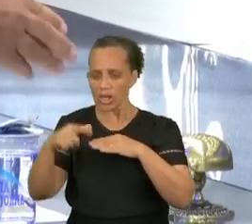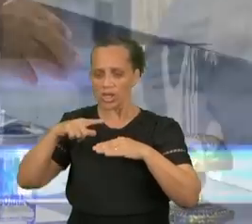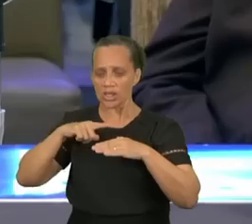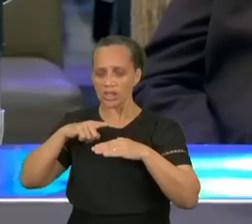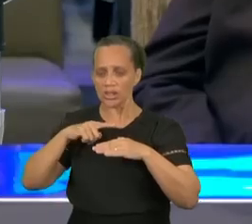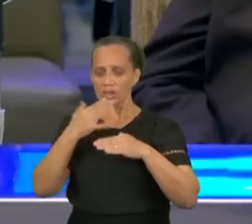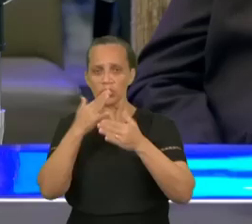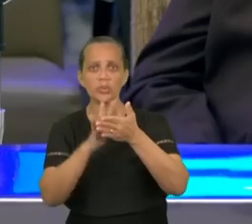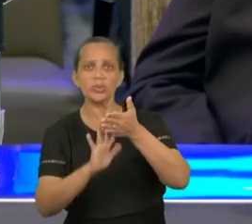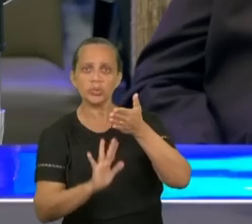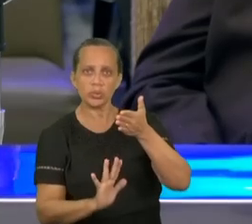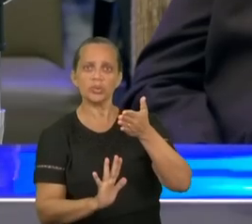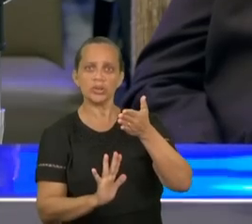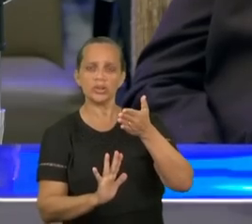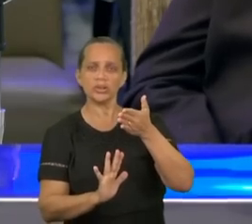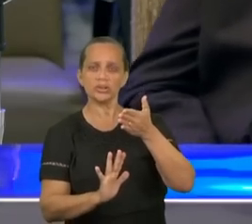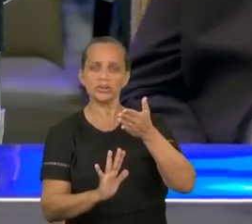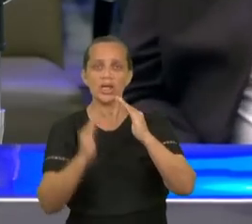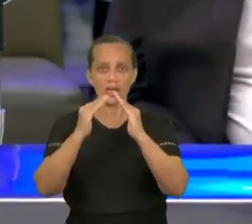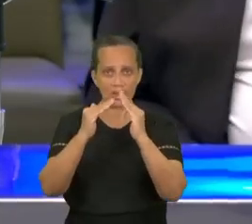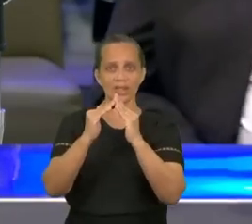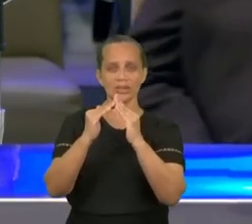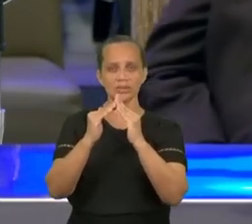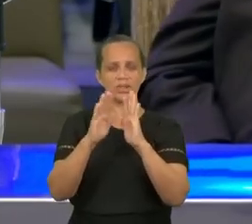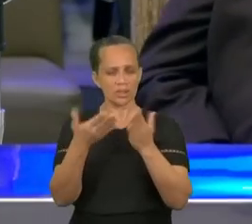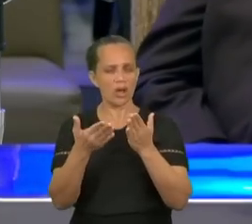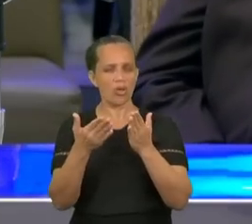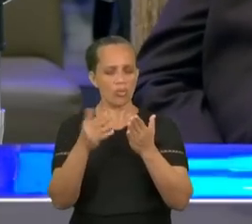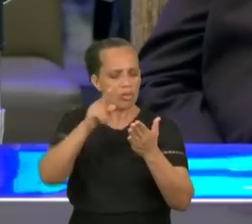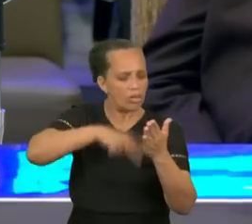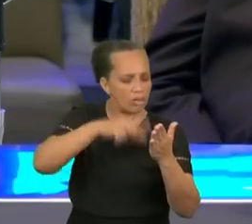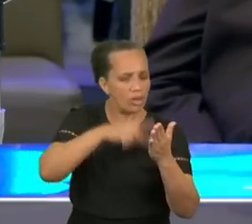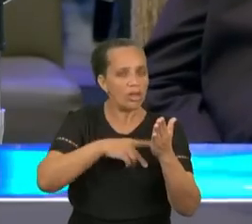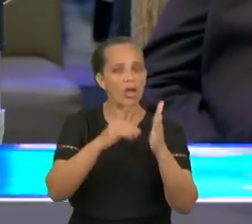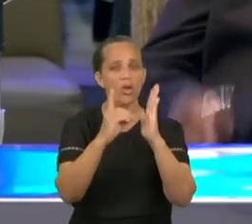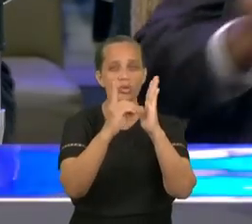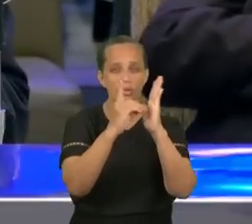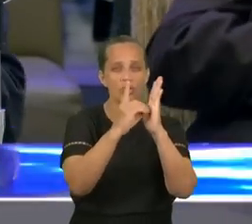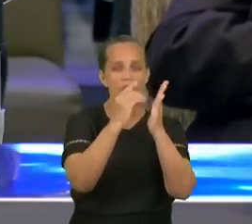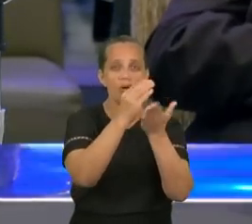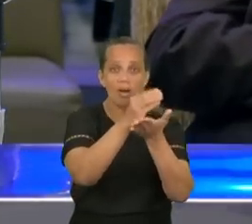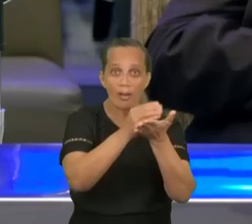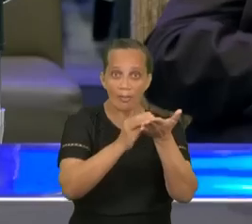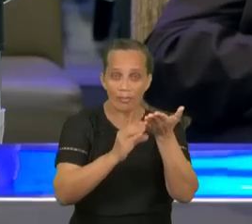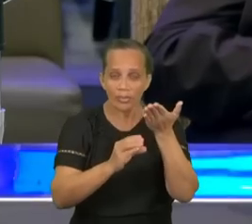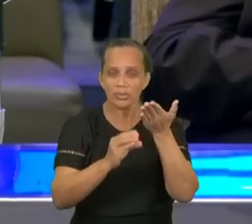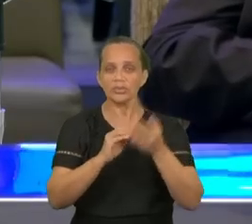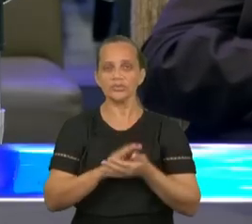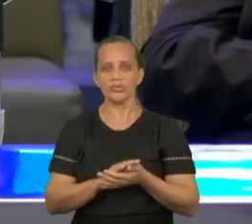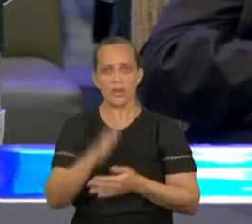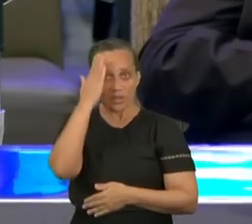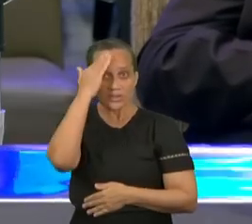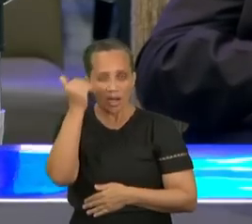sangue mancha de sangue na casa é Deuteronômio 22 e 8 leia aí Deuteronômio vocês sabem que